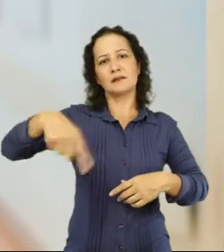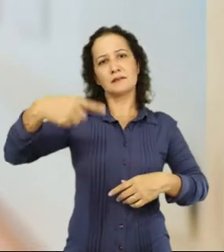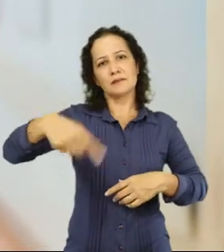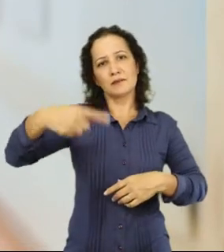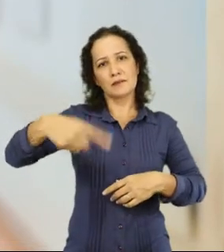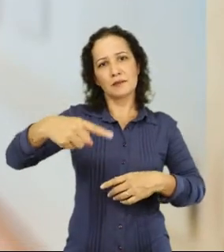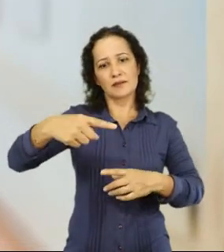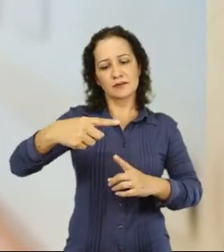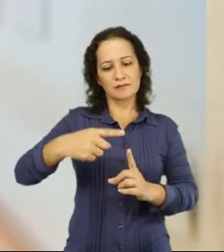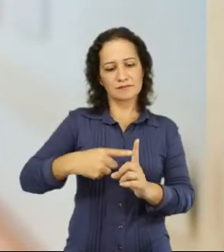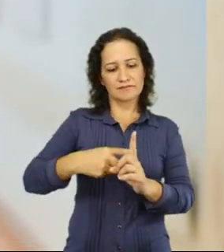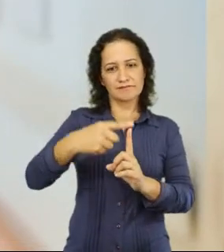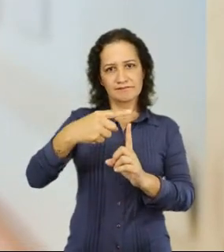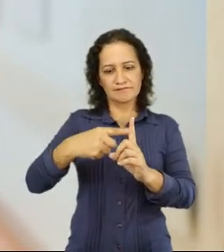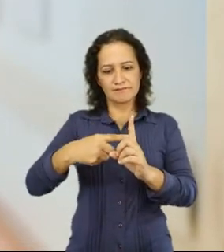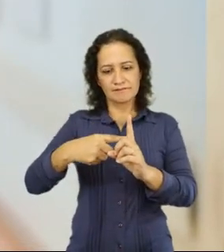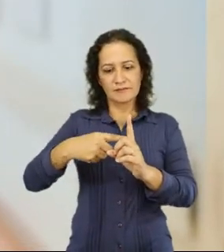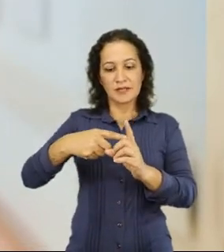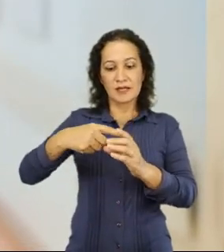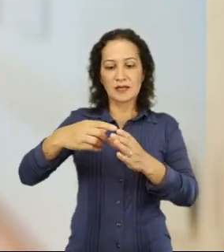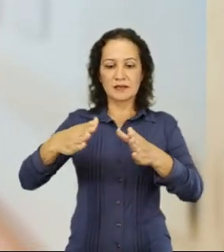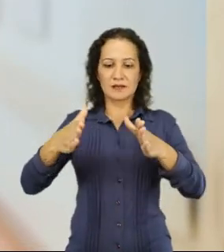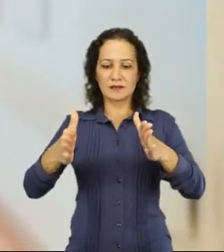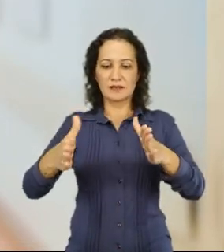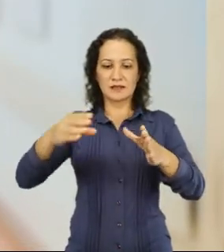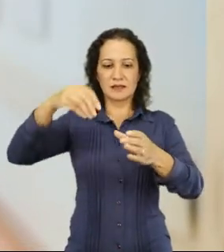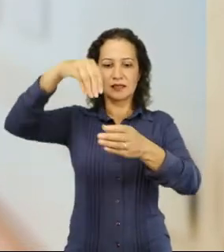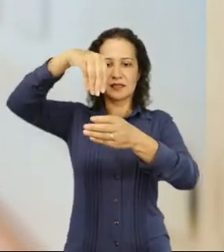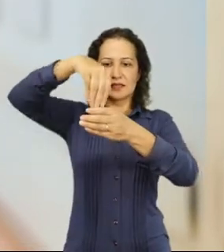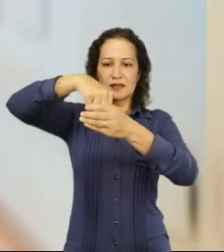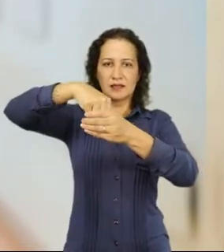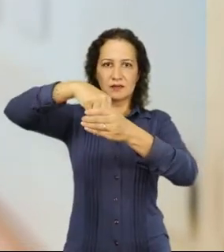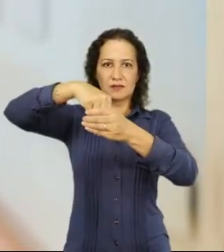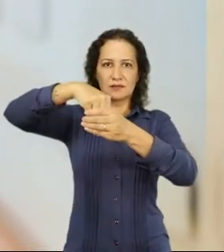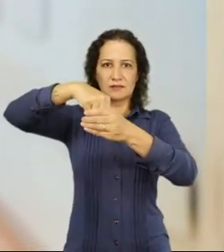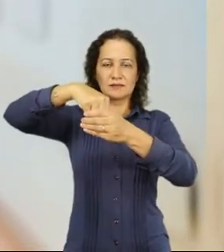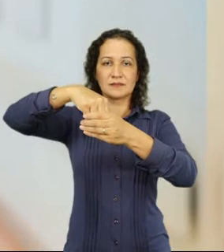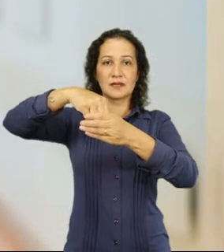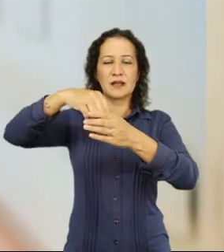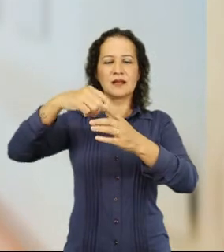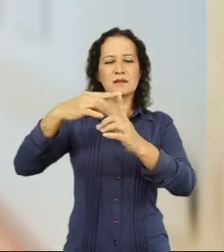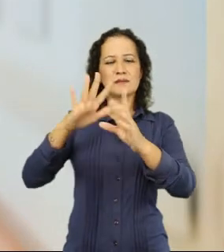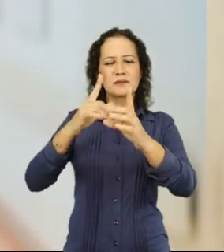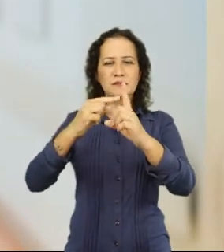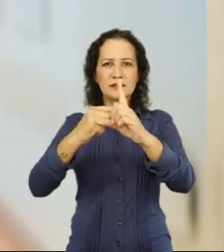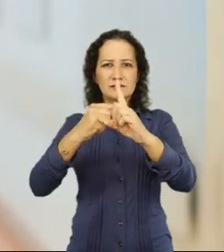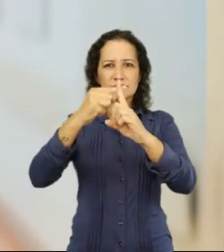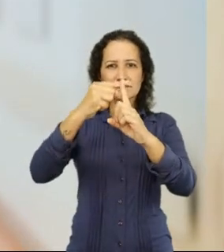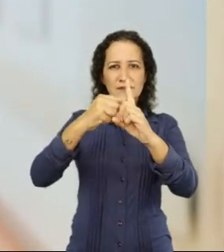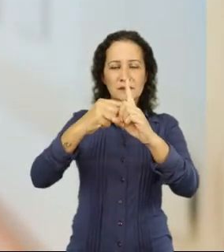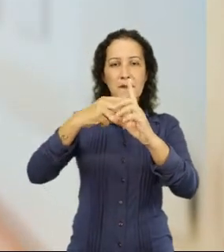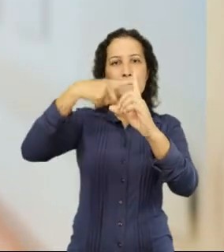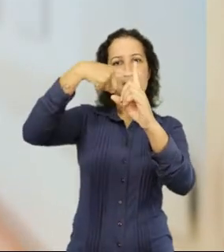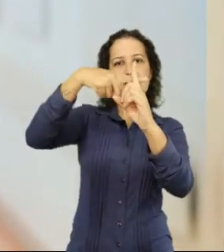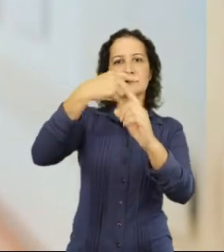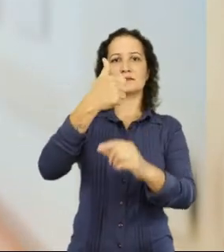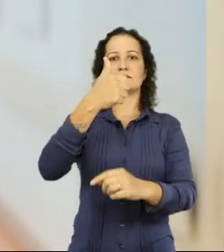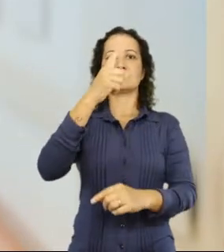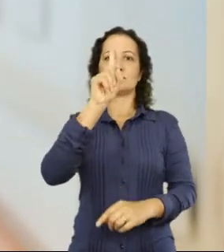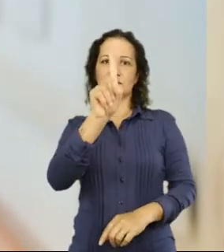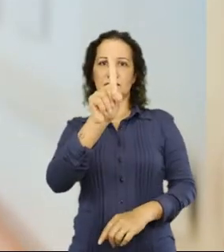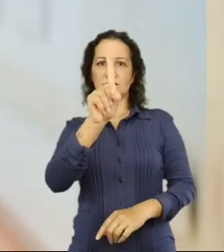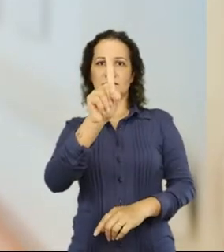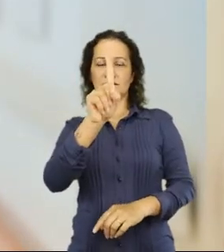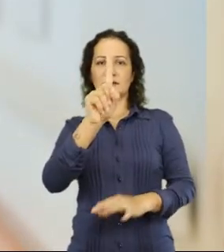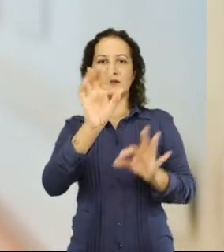no centro da caixa térmica, monitorando a temperatura até atingir mais um, para se certificar a adequada climatização no